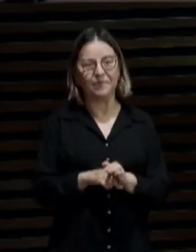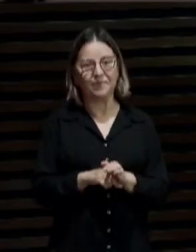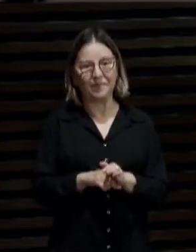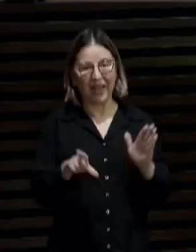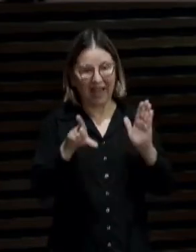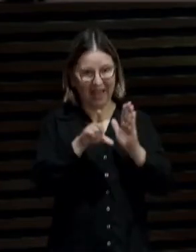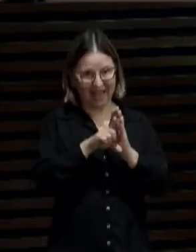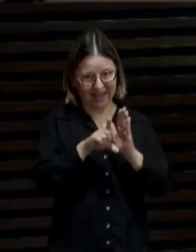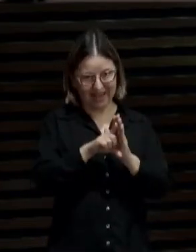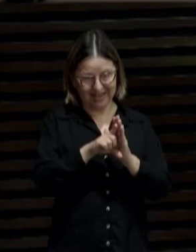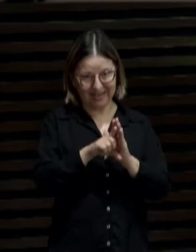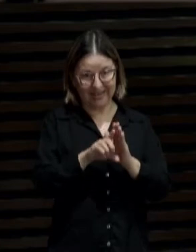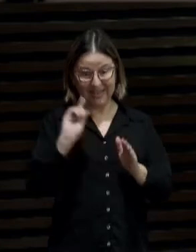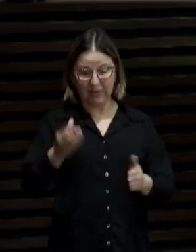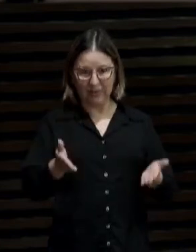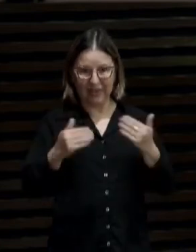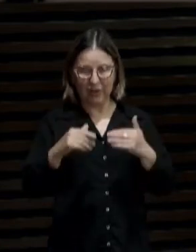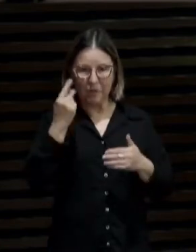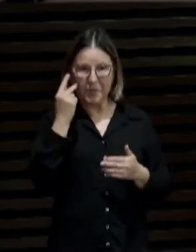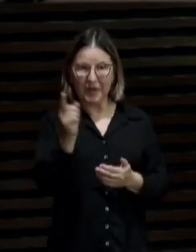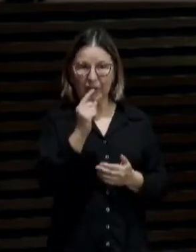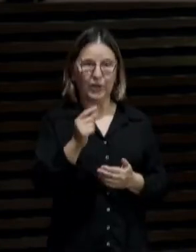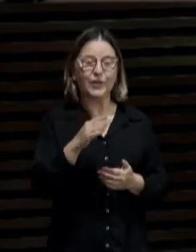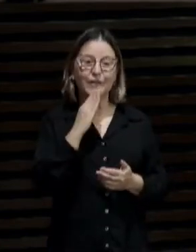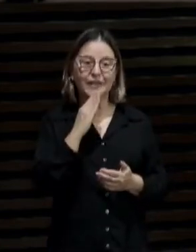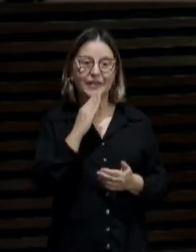conhecimento do pecado. É o que Romanos 3:20 fala.